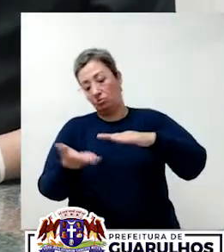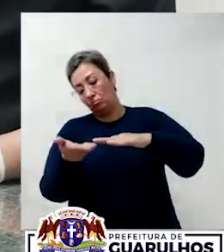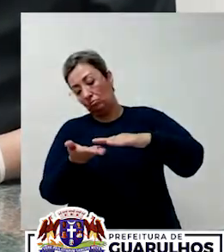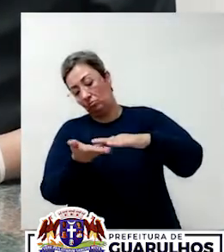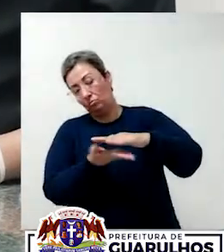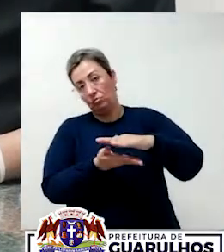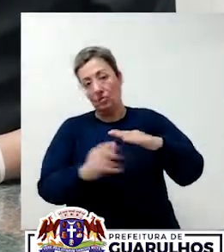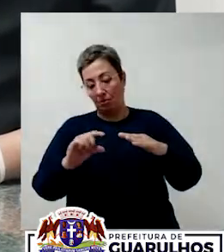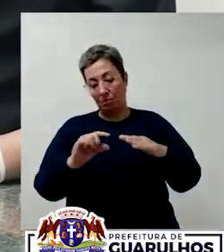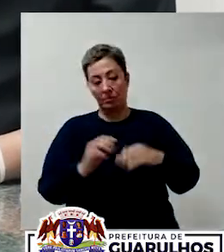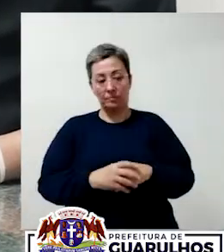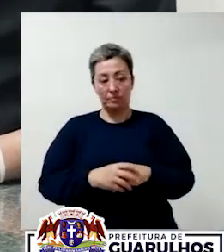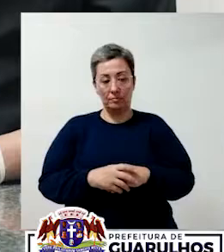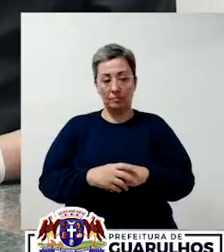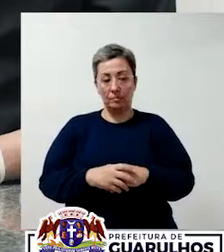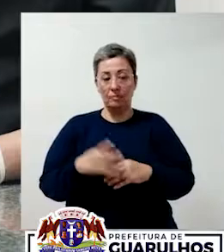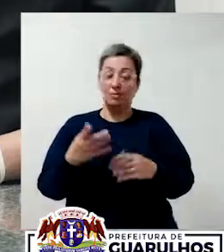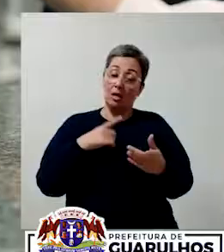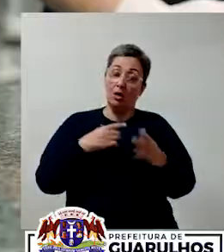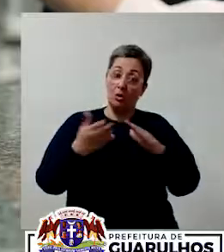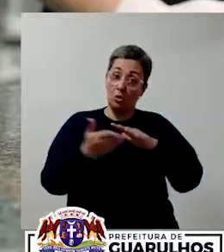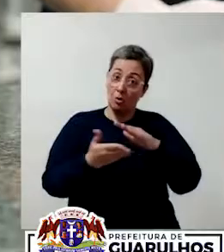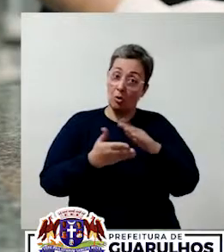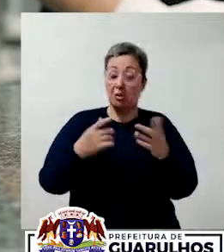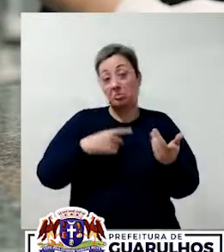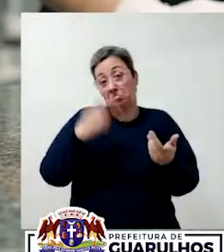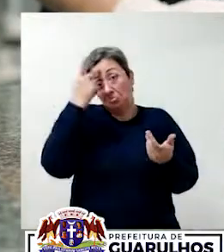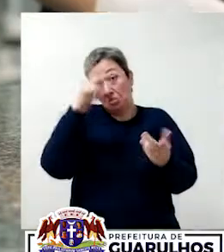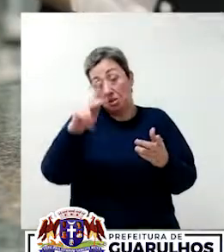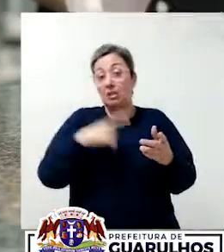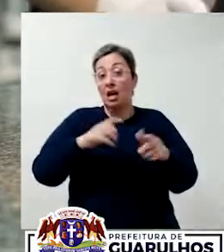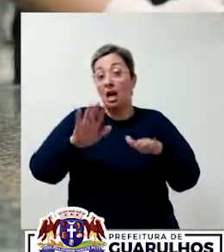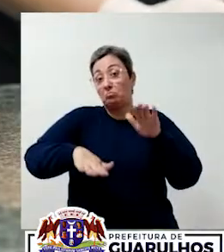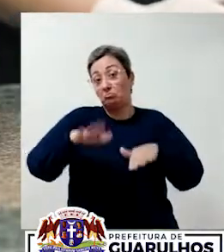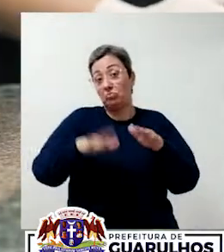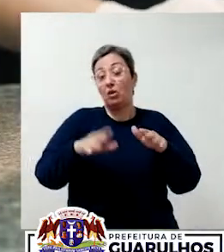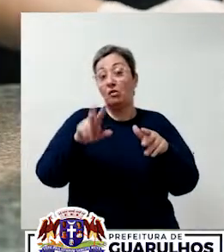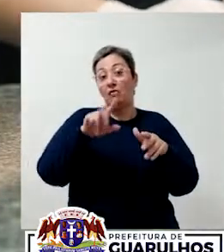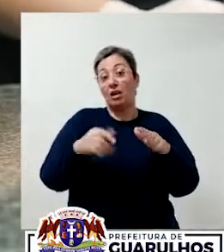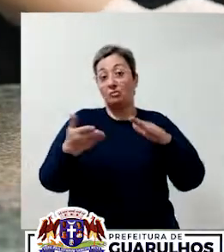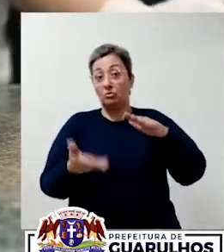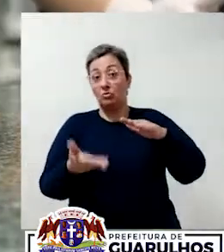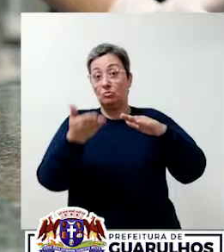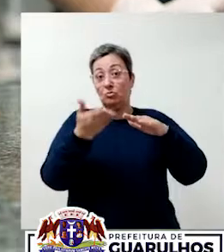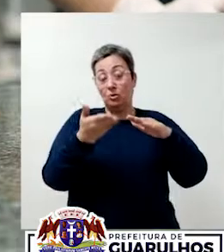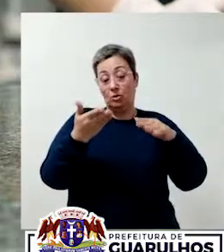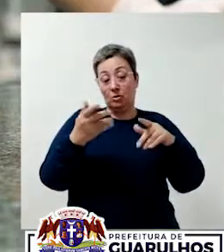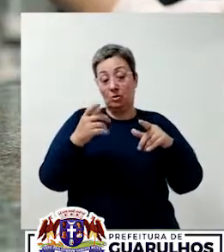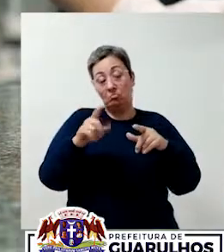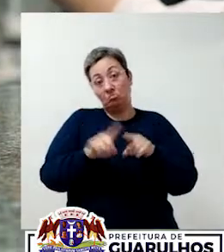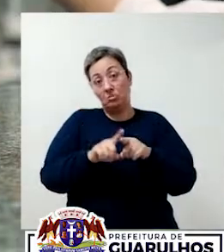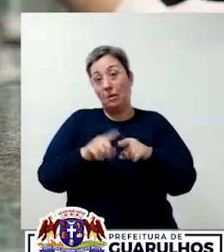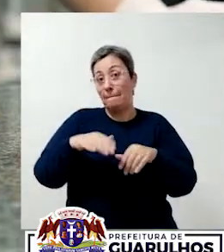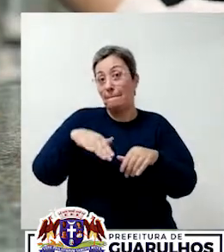bolo. A Marô ela vai dar um corte aqui ao meio no bolo. Essa parte do corte, pessoal, é uma parte muito pessoal.